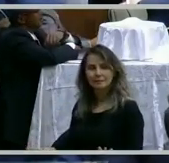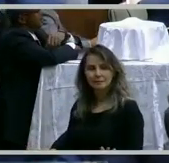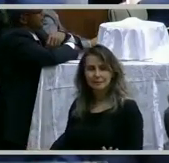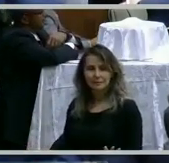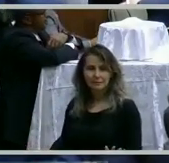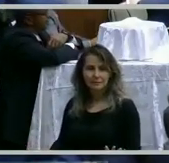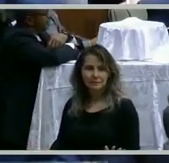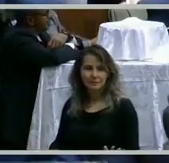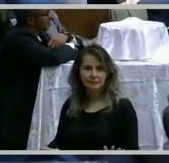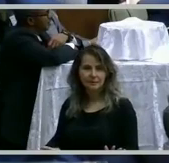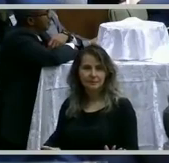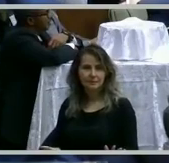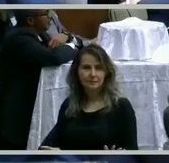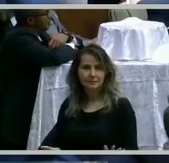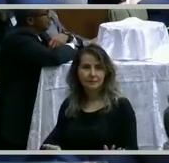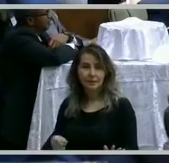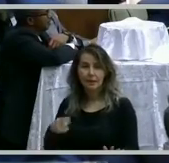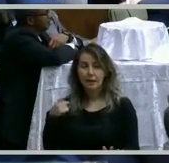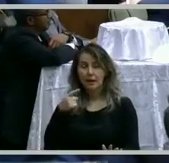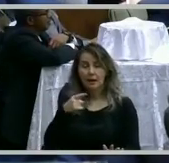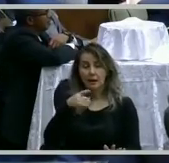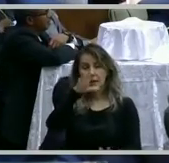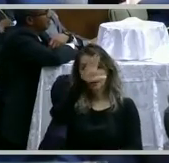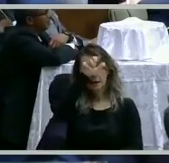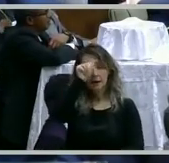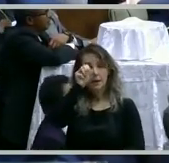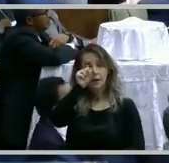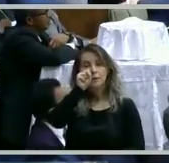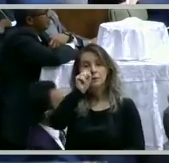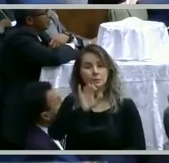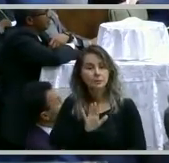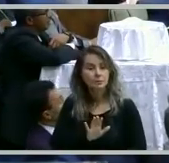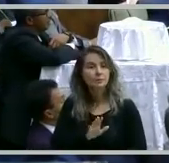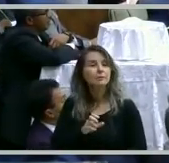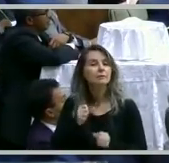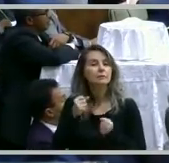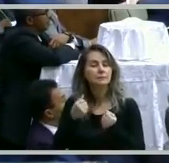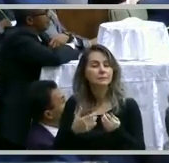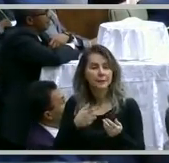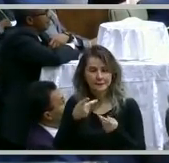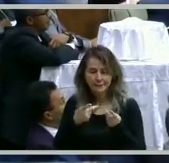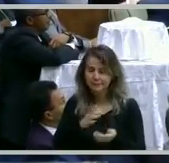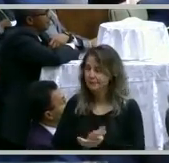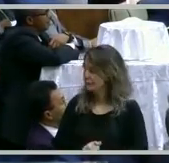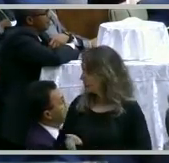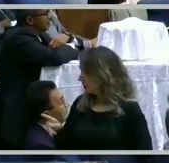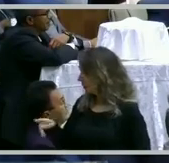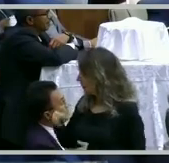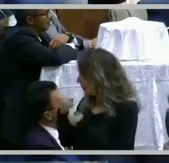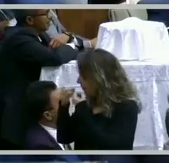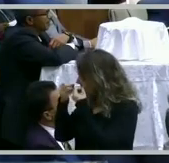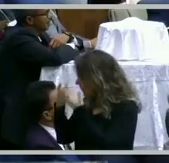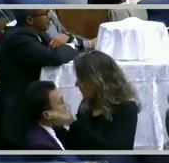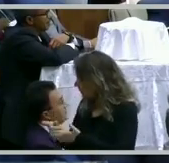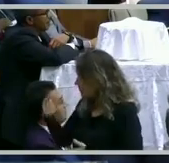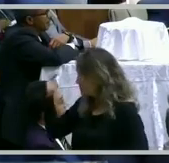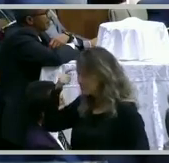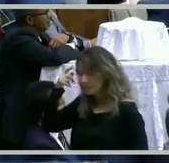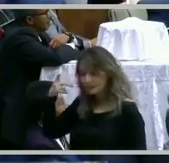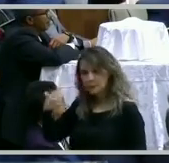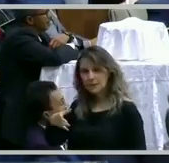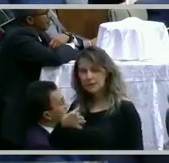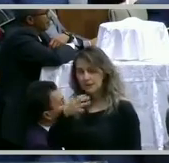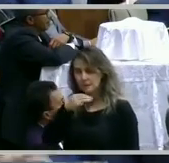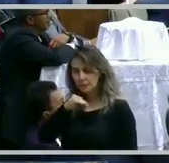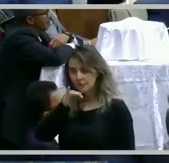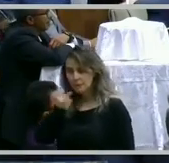Como diz lá em Cuiabá, lá no Mato Grosso do Sul. Se tu és bom desse tanto, imagina o teu pai.